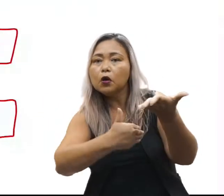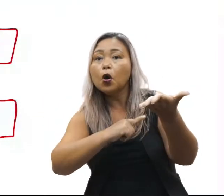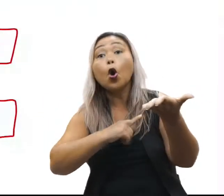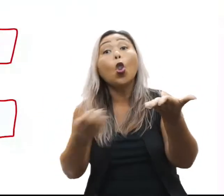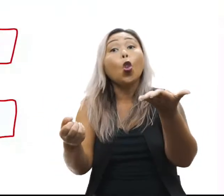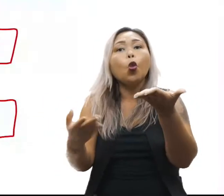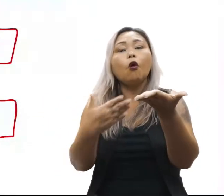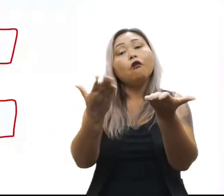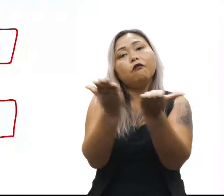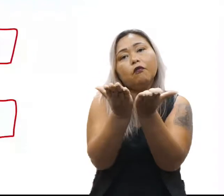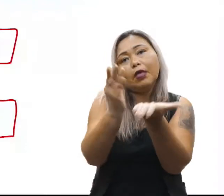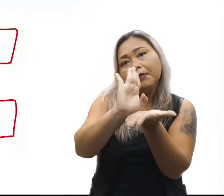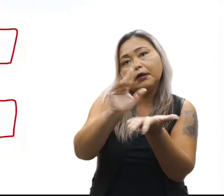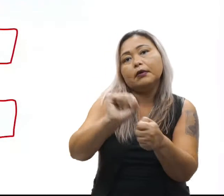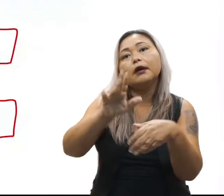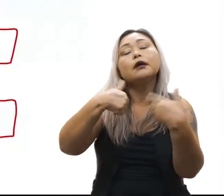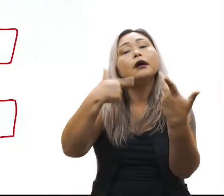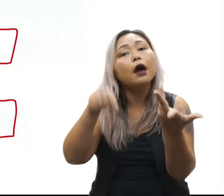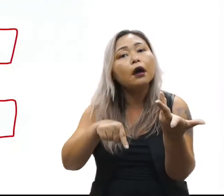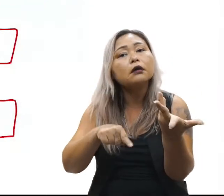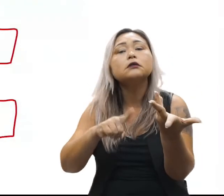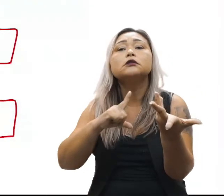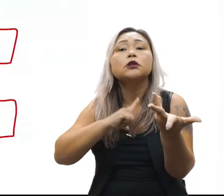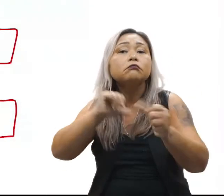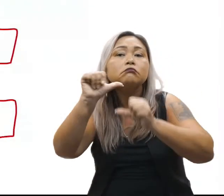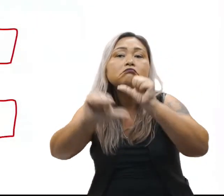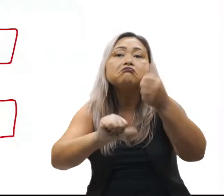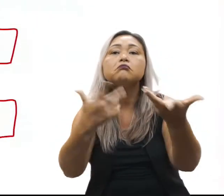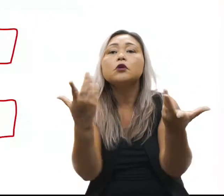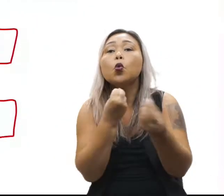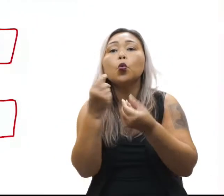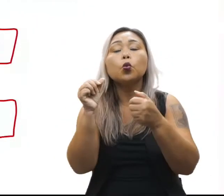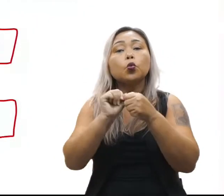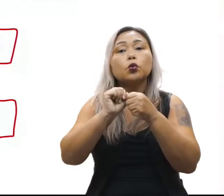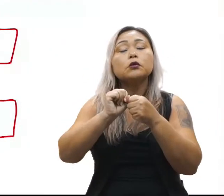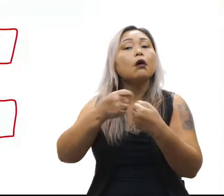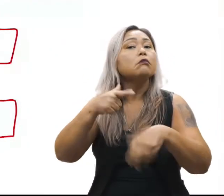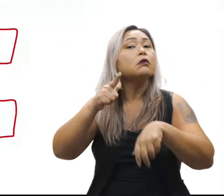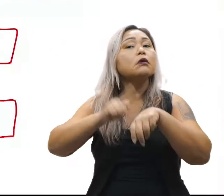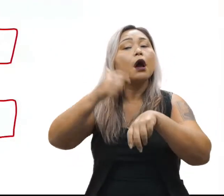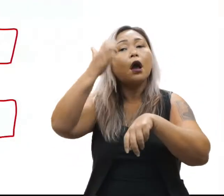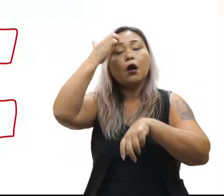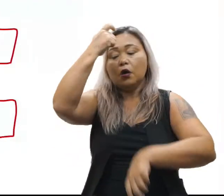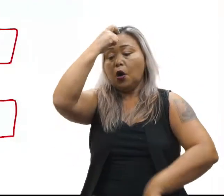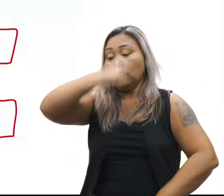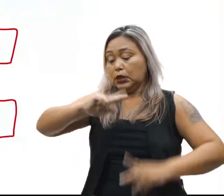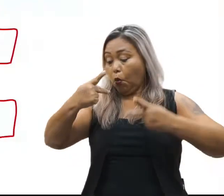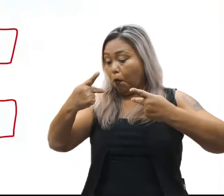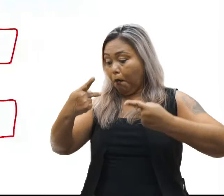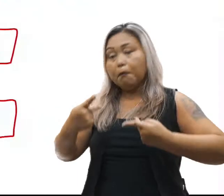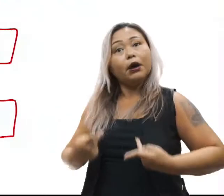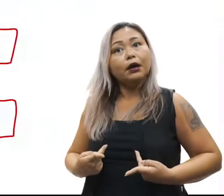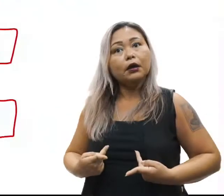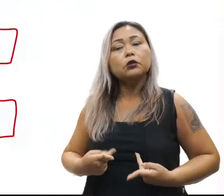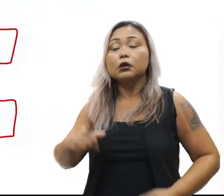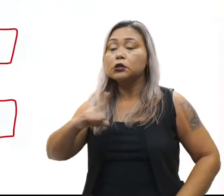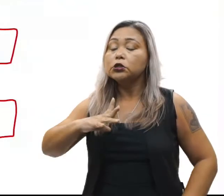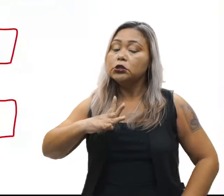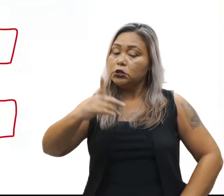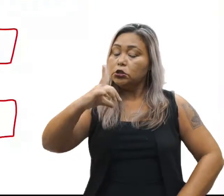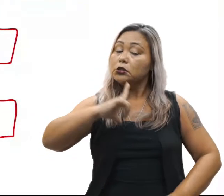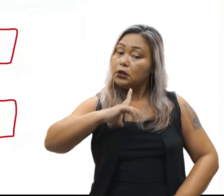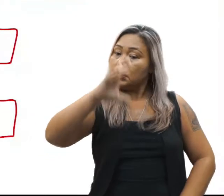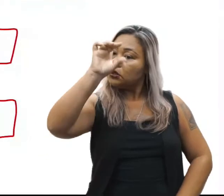muda ideias, muda algumas práticas. Então, assim, a própria ideia de ser humano, de ter direitos ou não ter